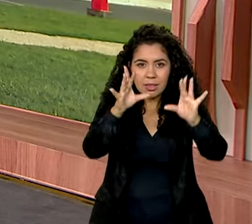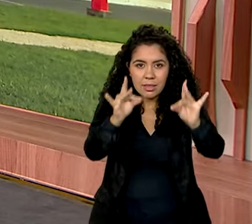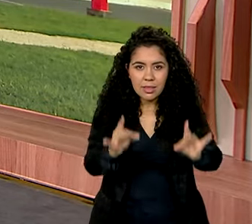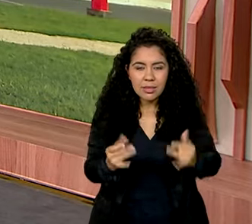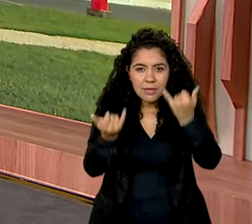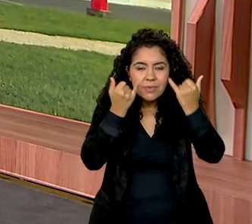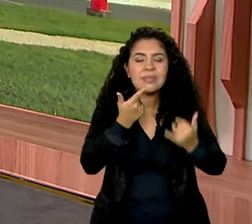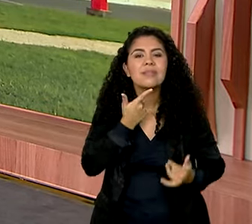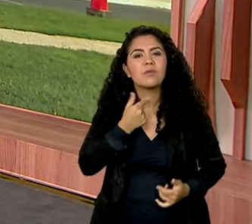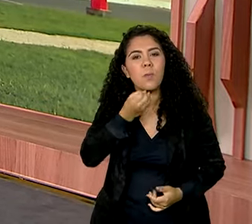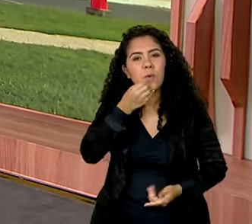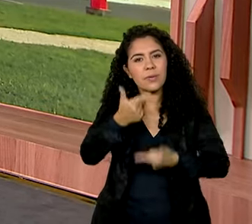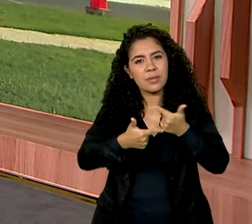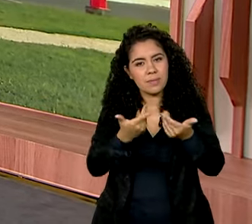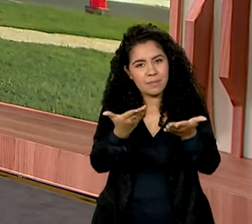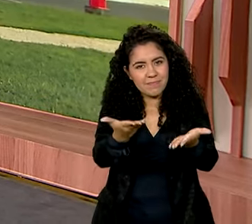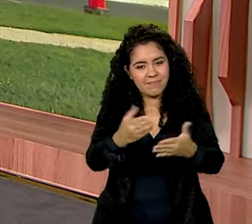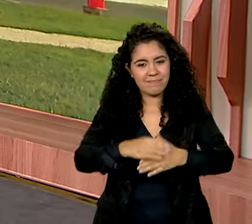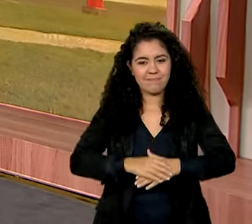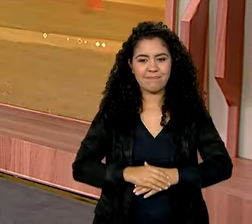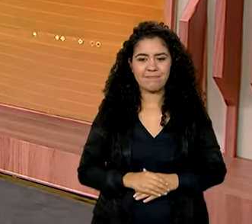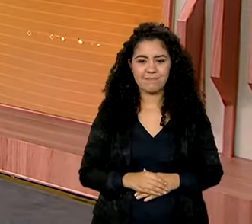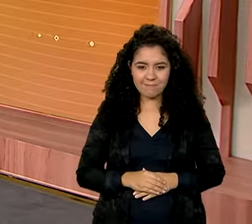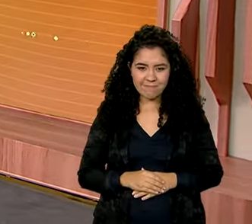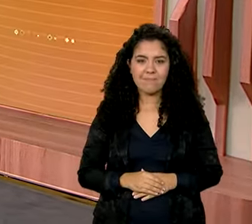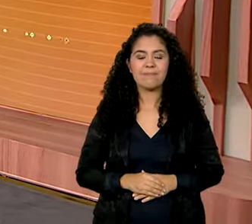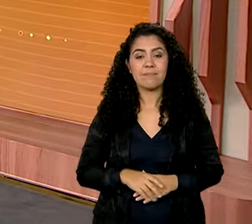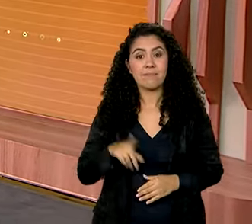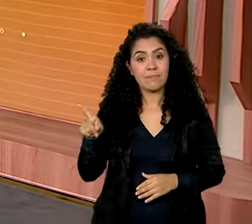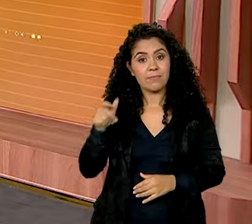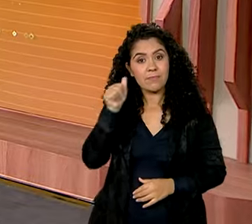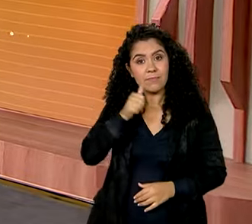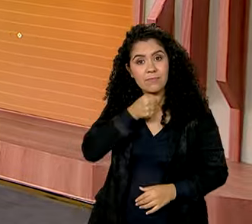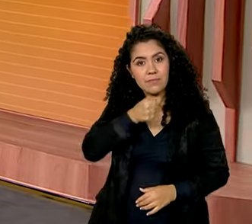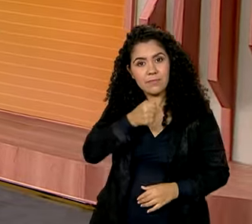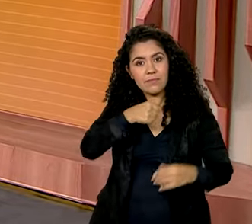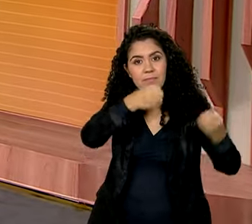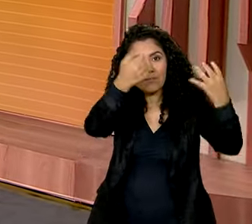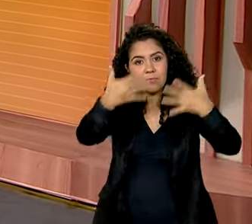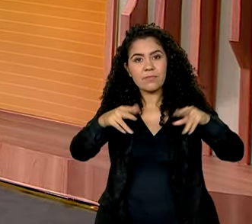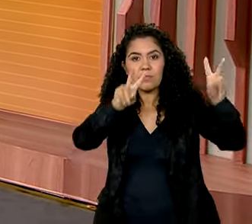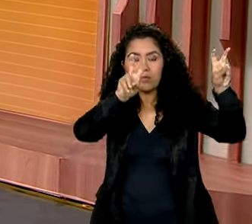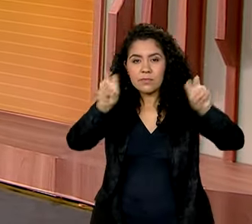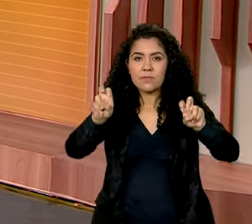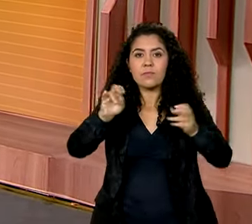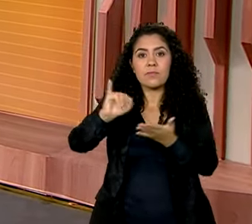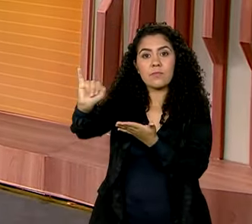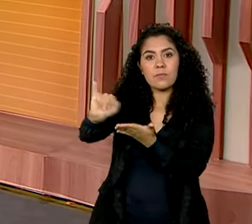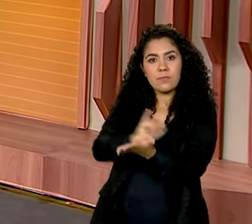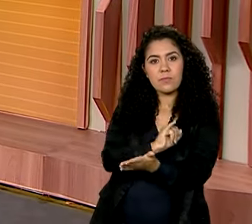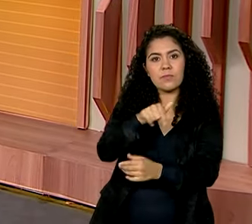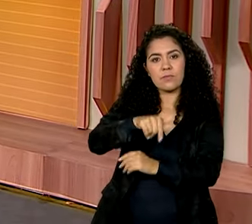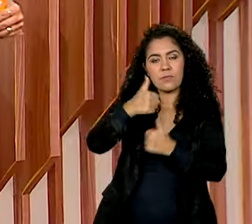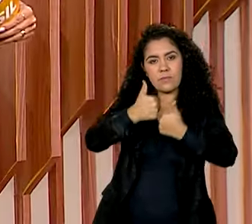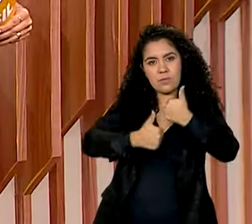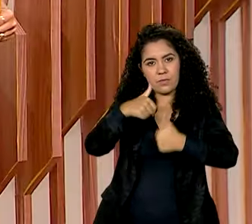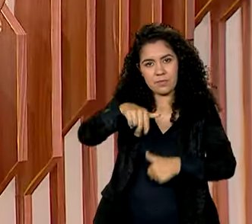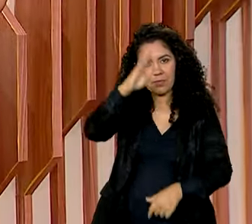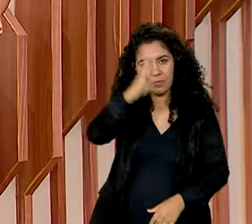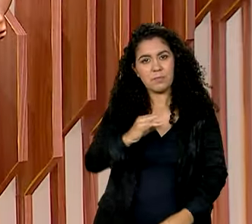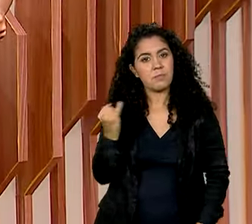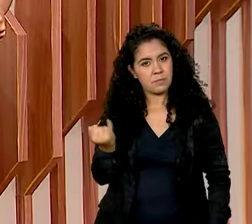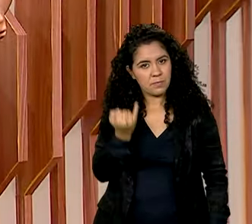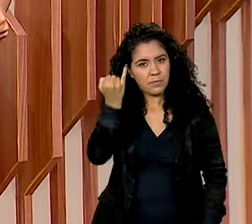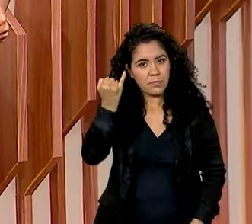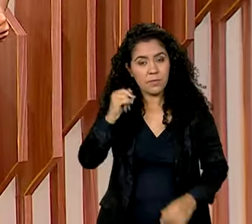bom trabalho para você. Isso aí, a Jéssica Gonçalves com as informações sobre a importação do arroz, importante aqui para o Brasil. Veja